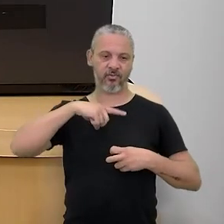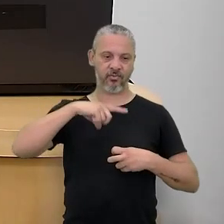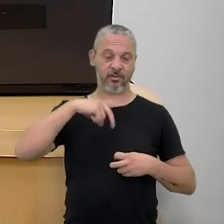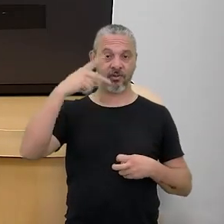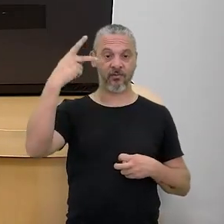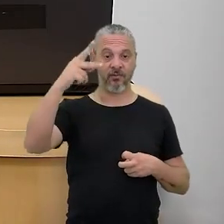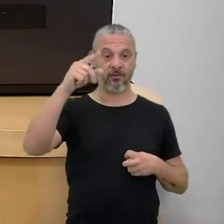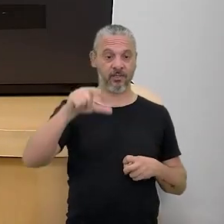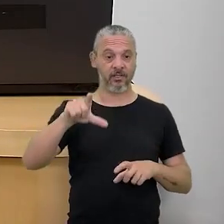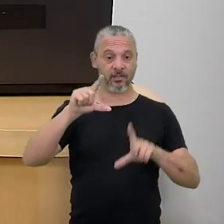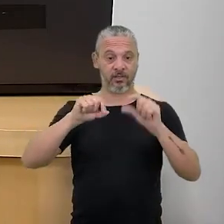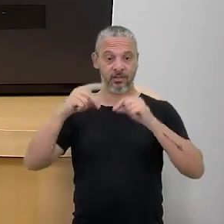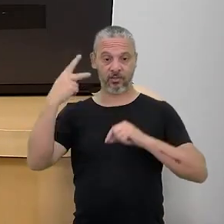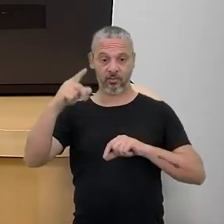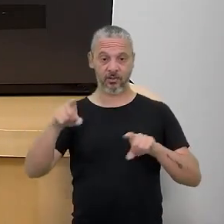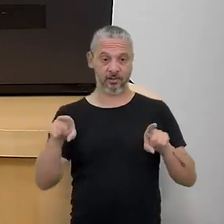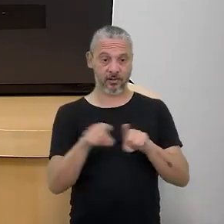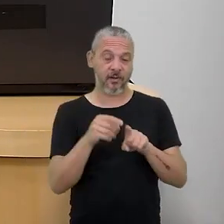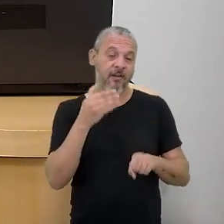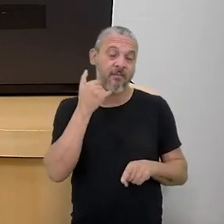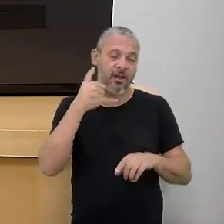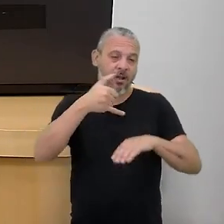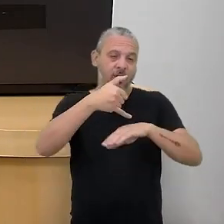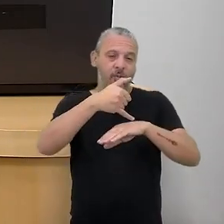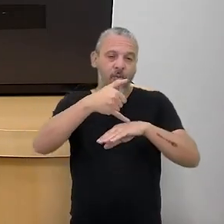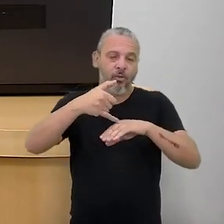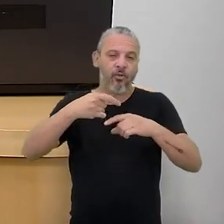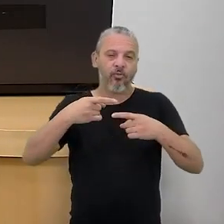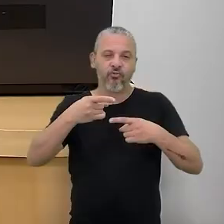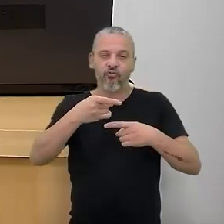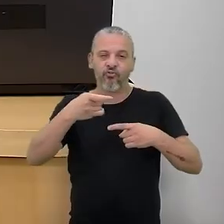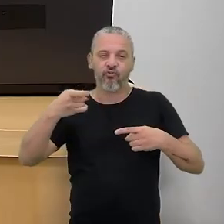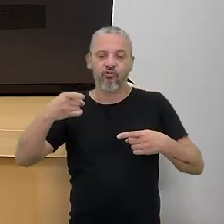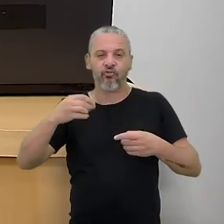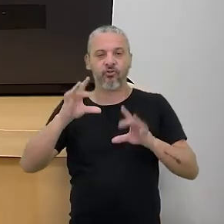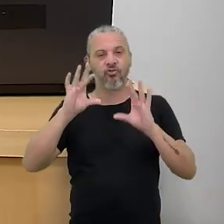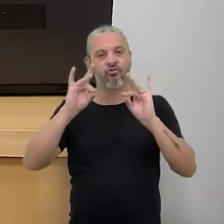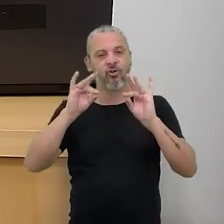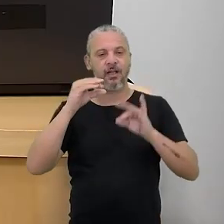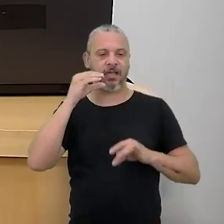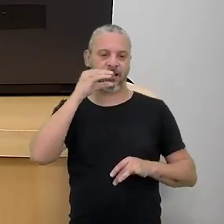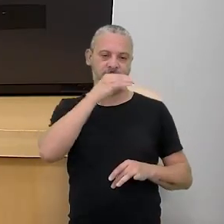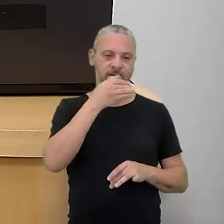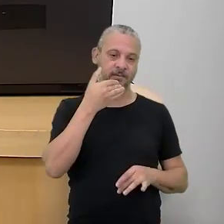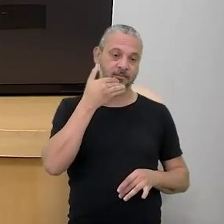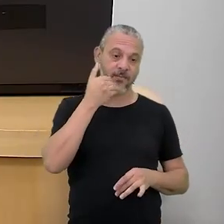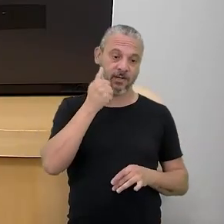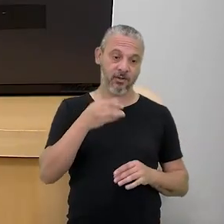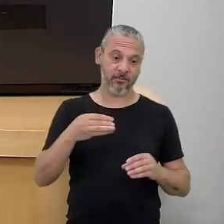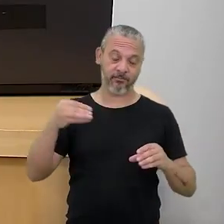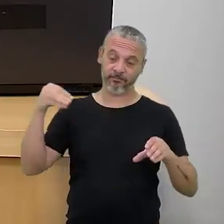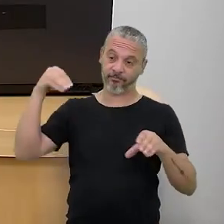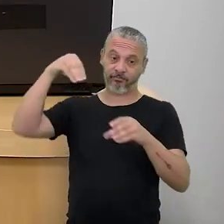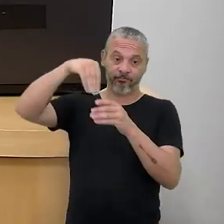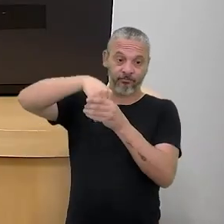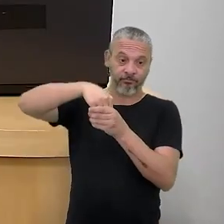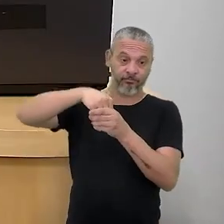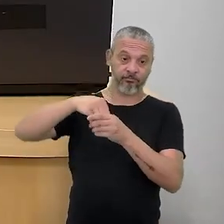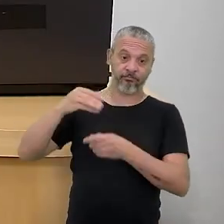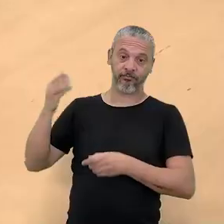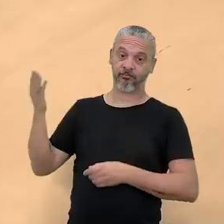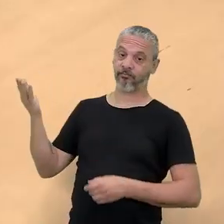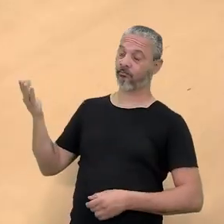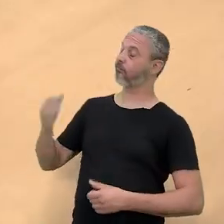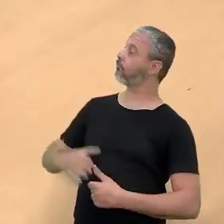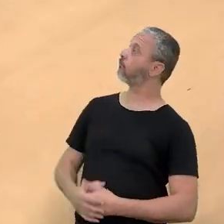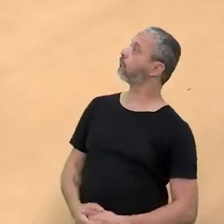tudo fica da sua preferência. Aqui a gente prefere cola quente, porque a cola quente dá para tirar depois. E aí a gente coloca, encaixa